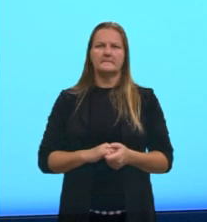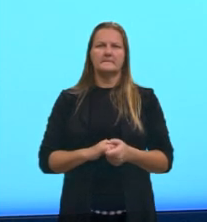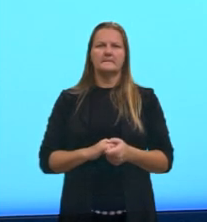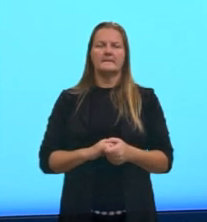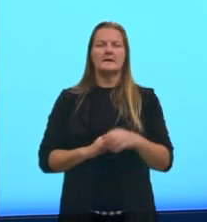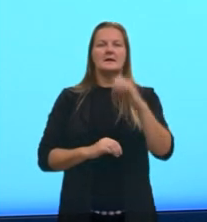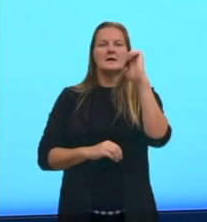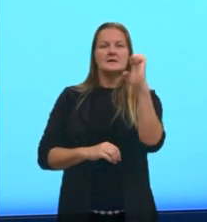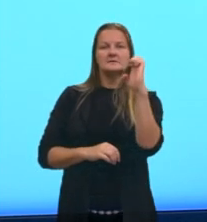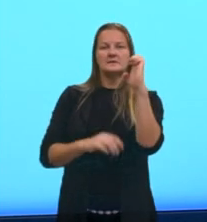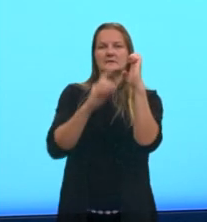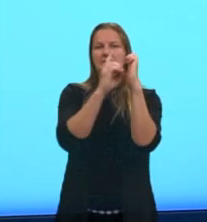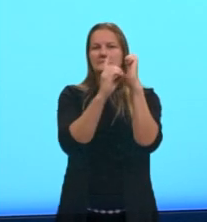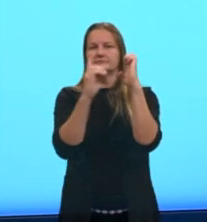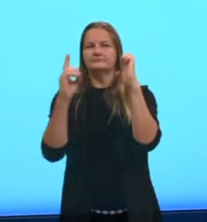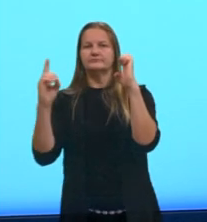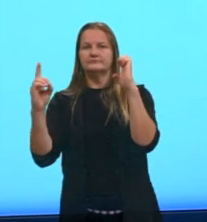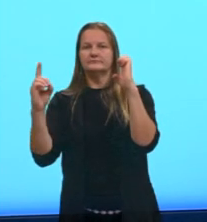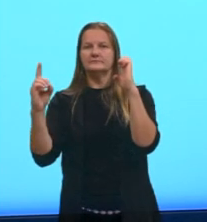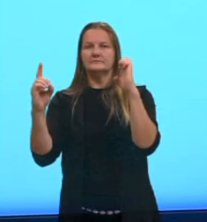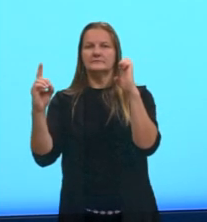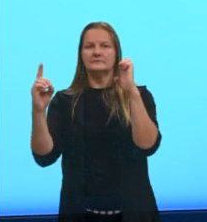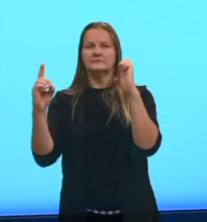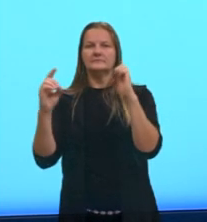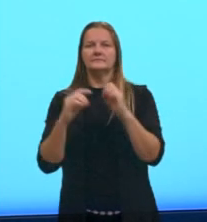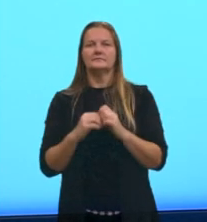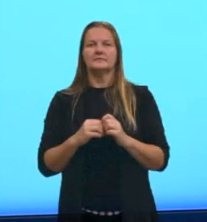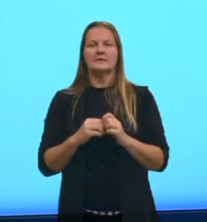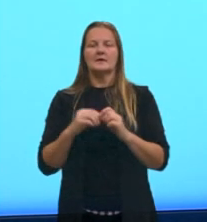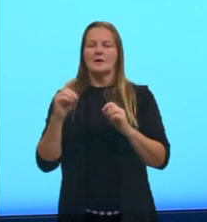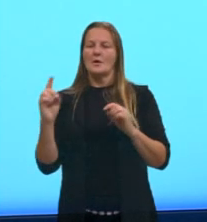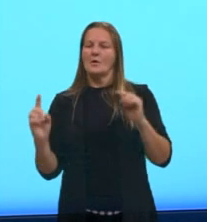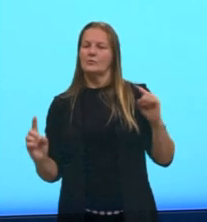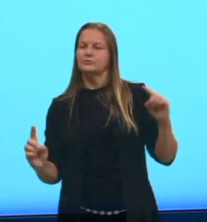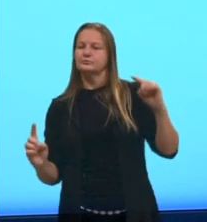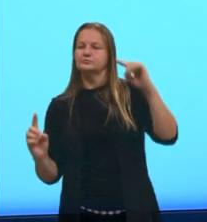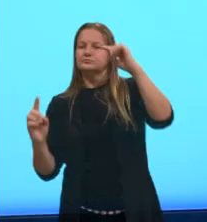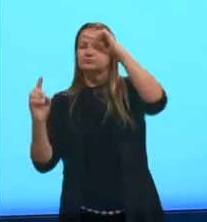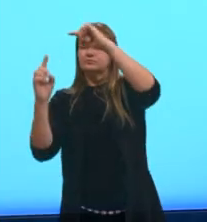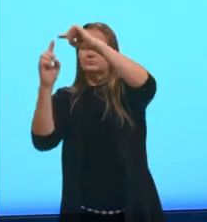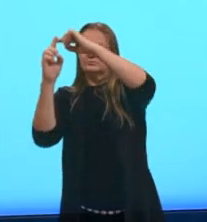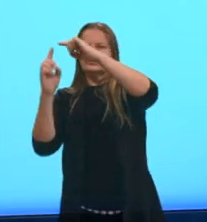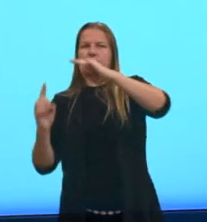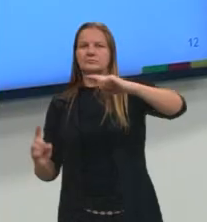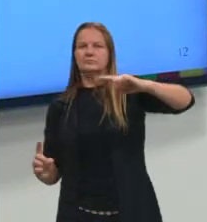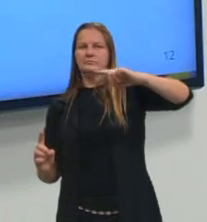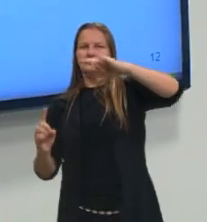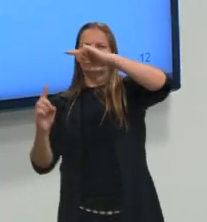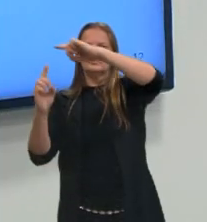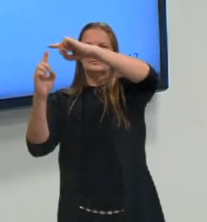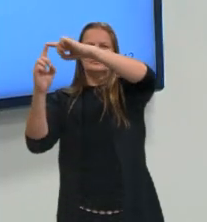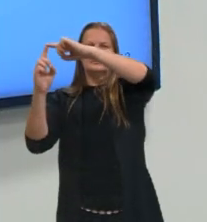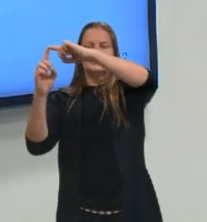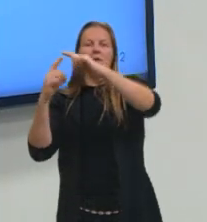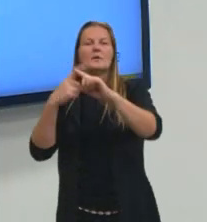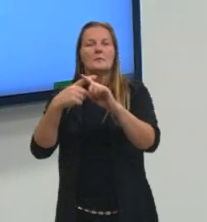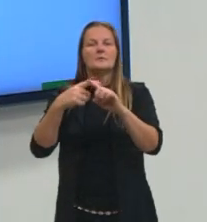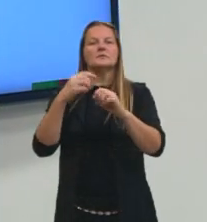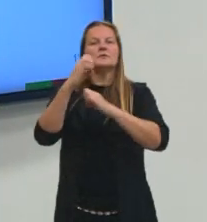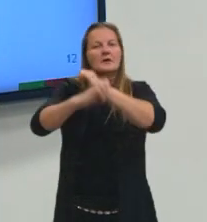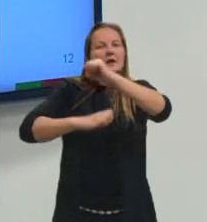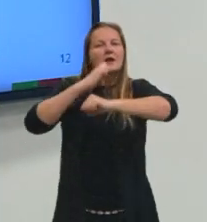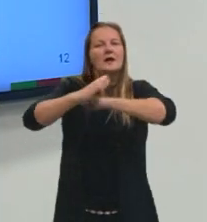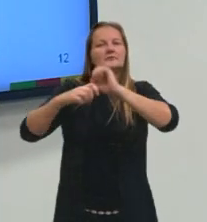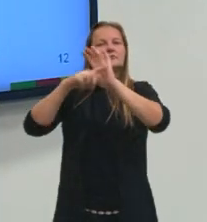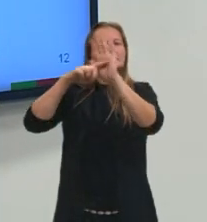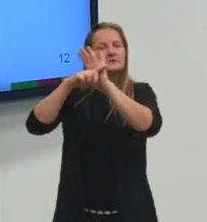da esquerda para a direita e de baixo para cima assim como a eletronegatividade 1